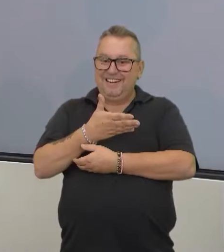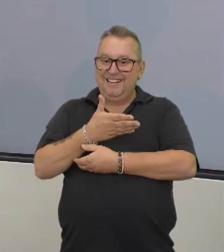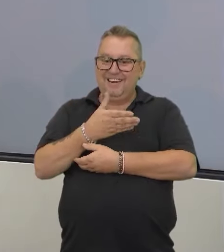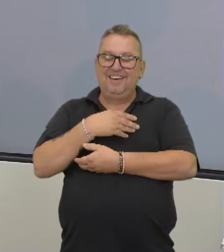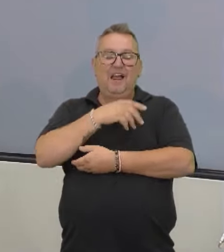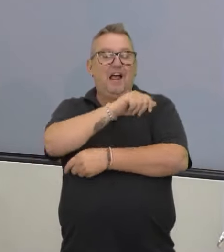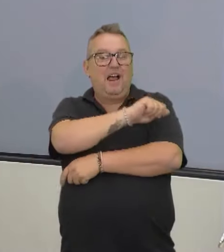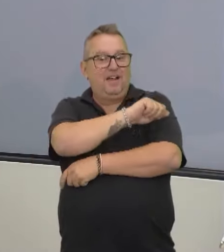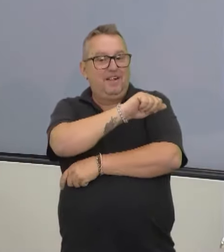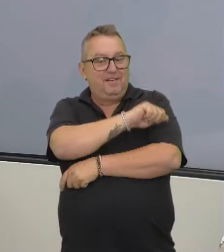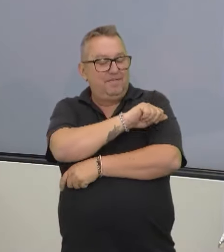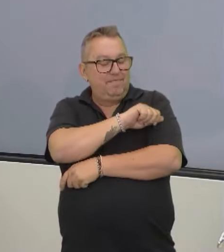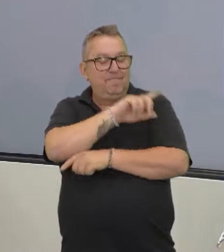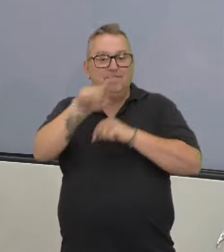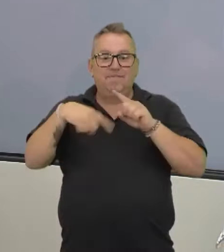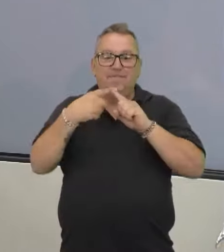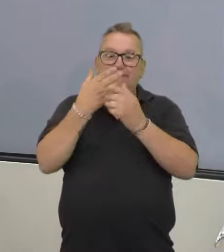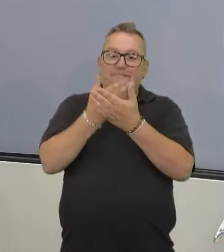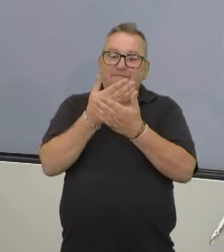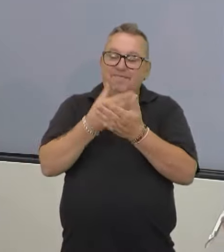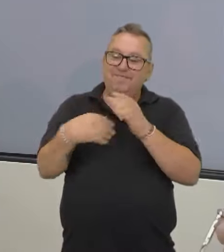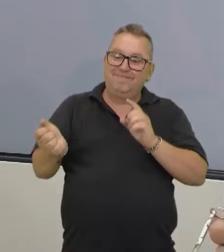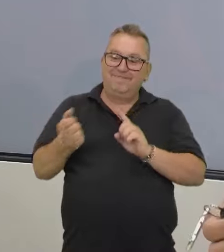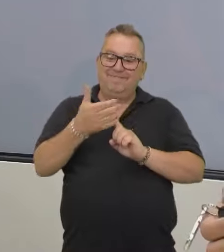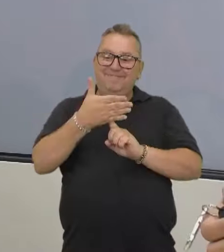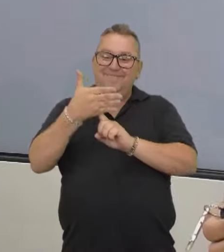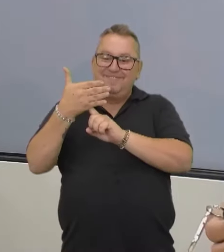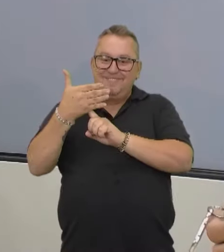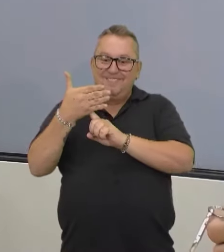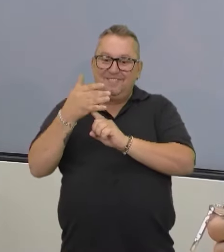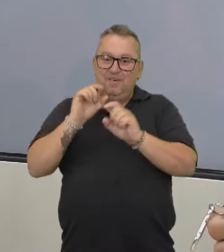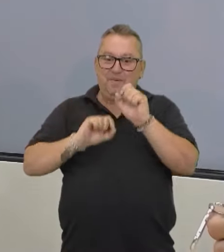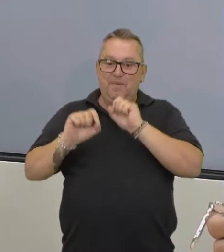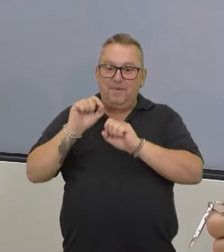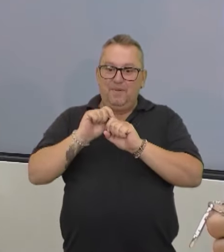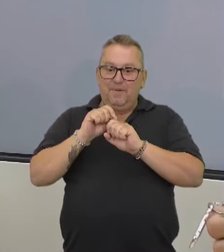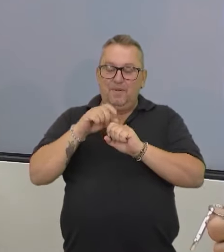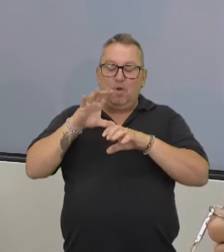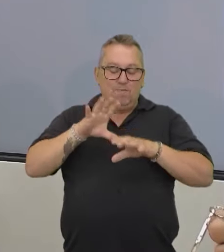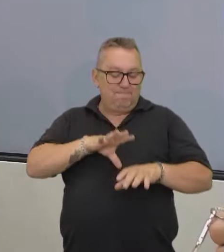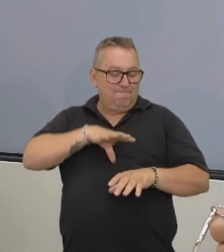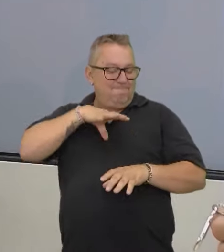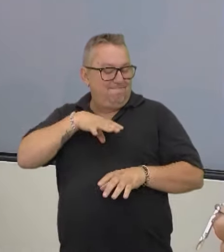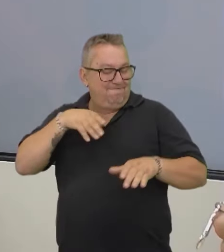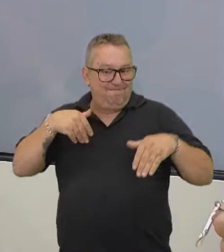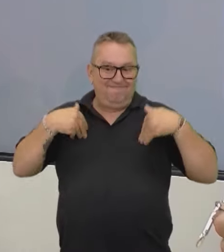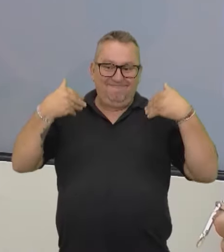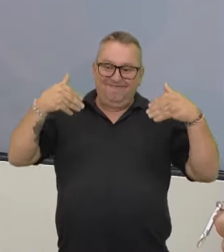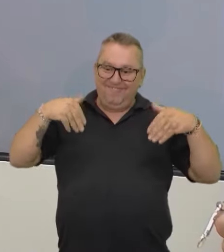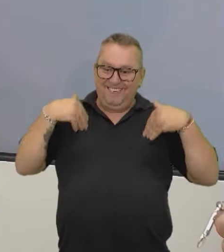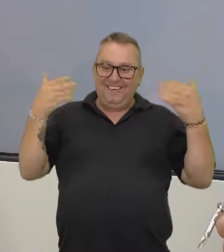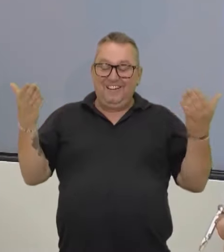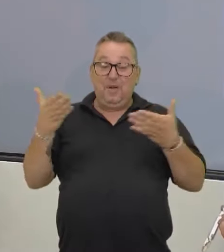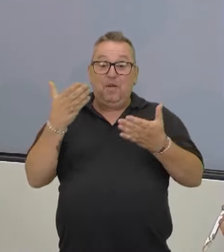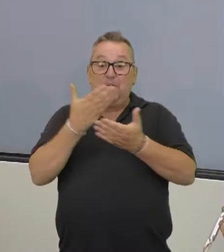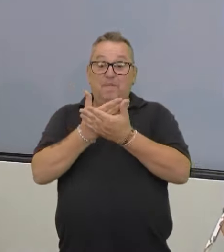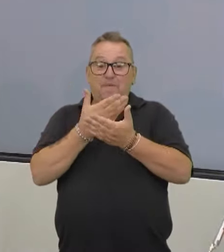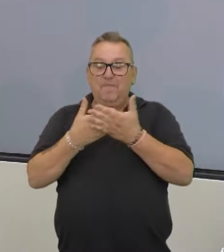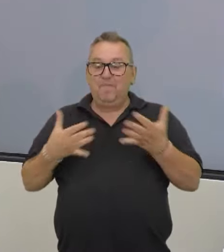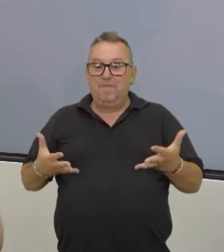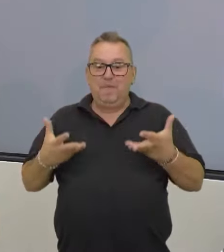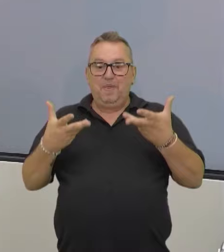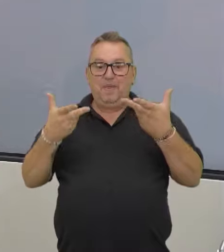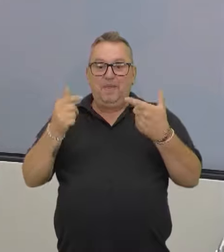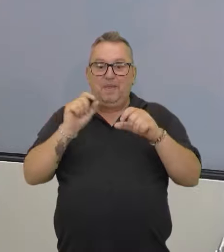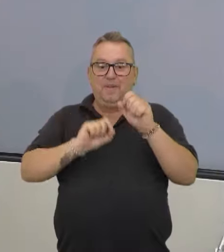caríssimos estudantes, para mais uma aula de tecnologia com o quê? Ousadia e alegria. E ao meu lado, com uma cara